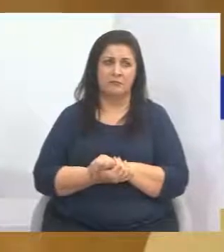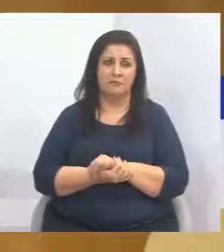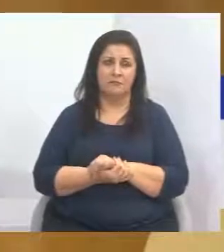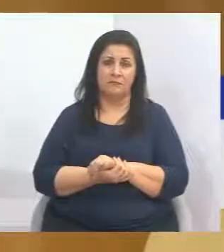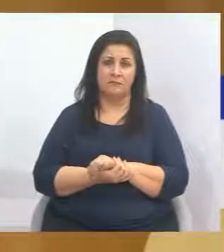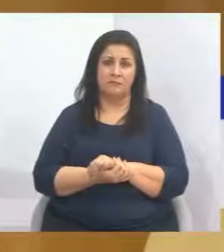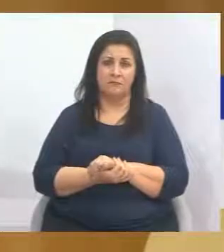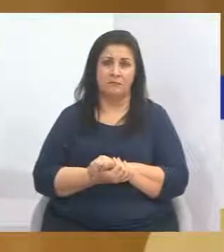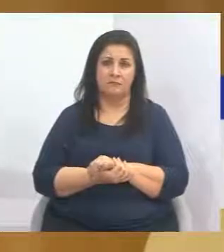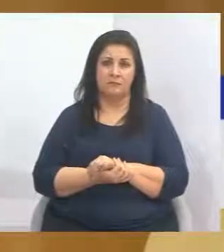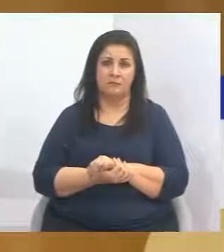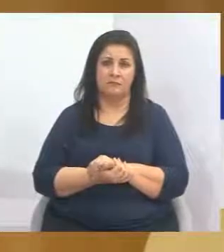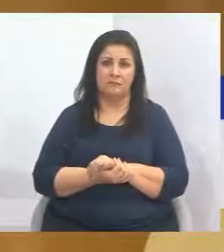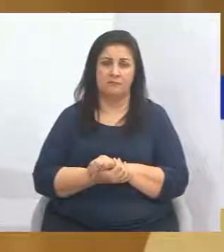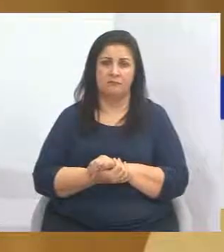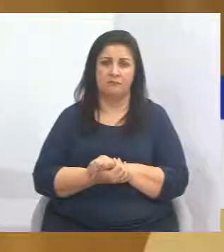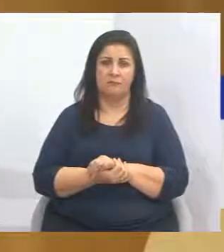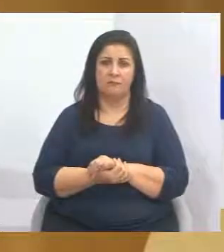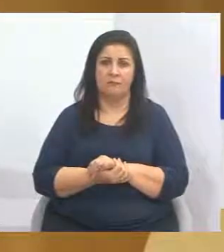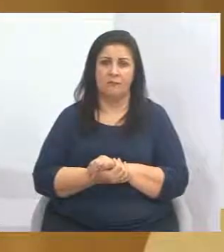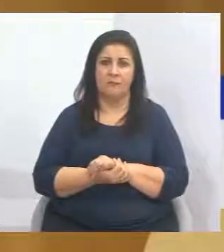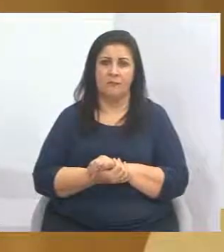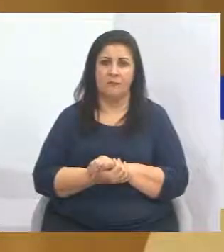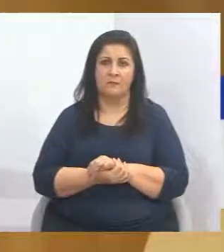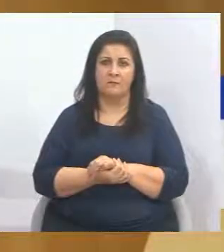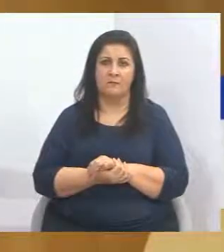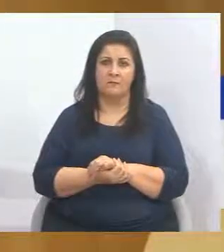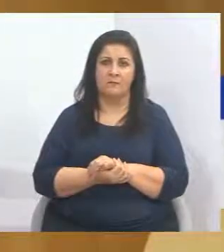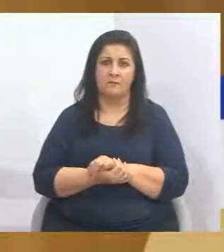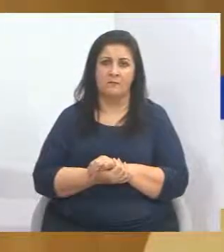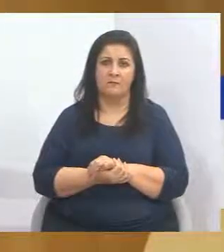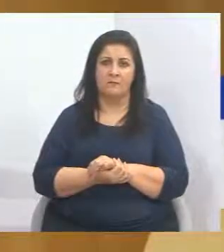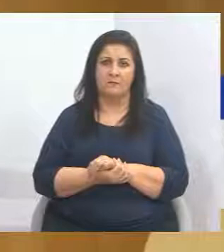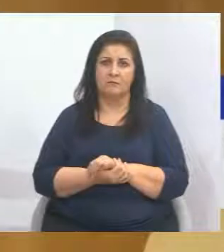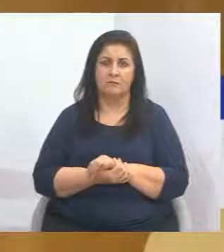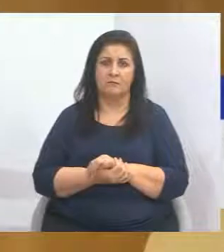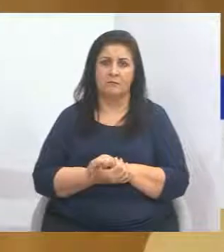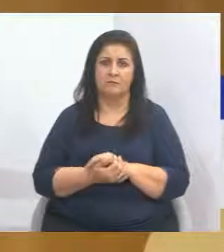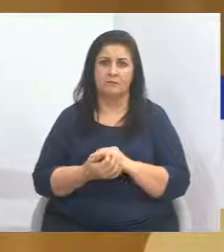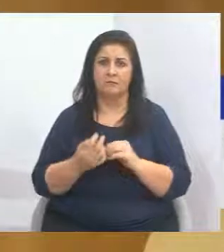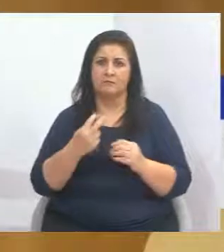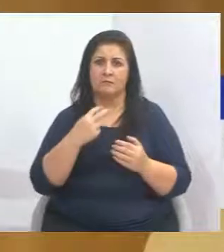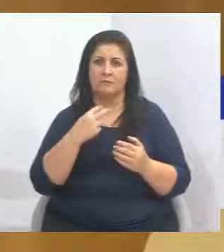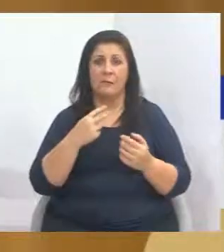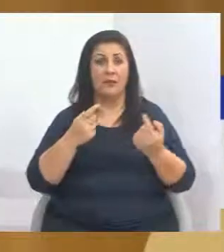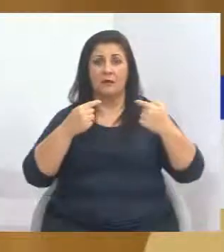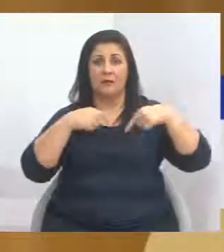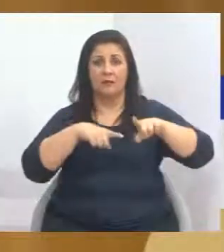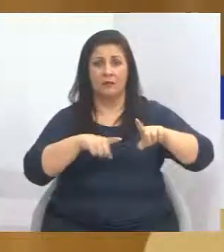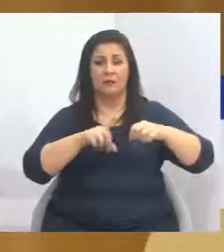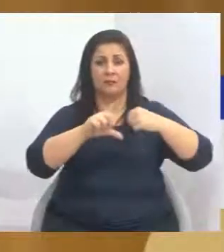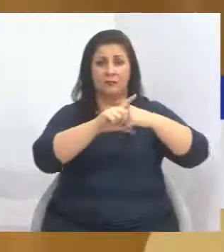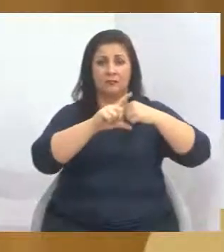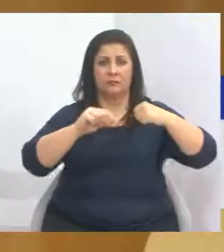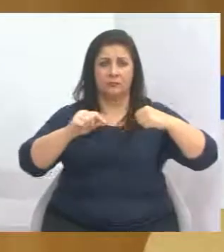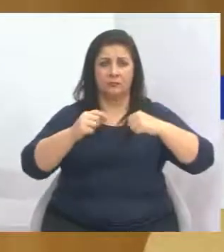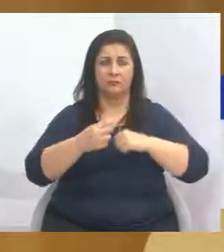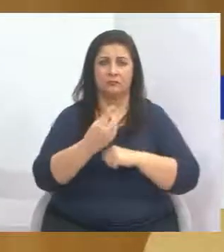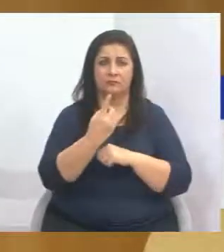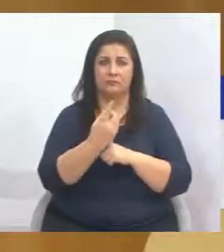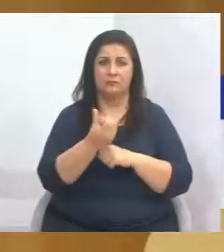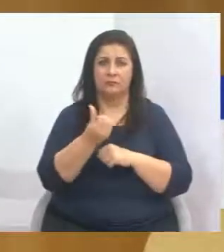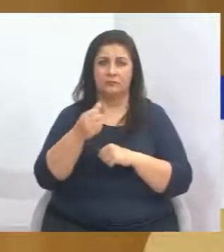respectivo exercício financeiro. Não conhecimento da ação direta quanto à suposta violação do artigo